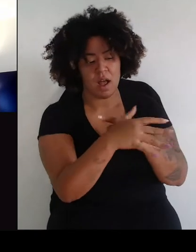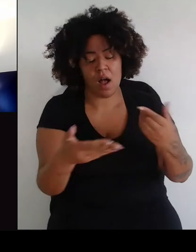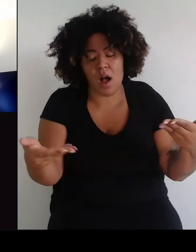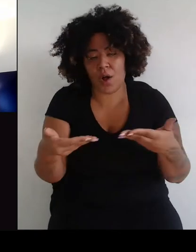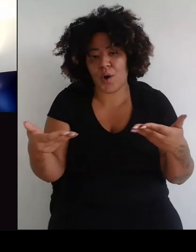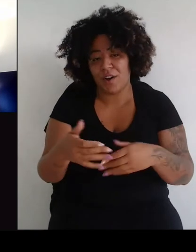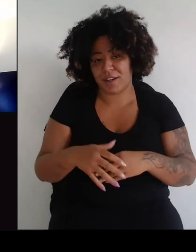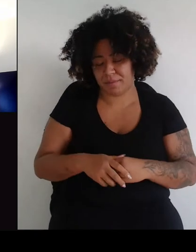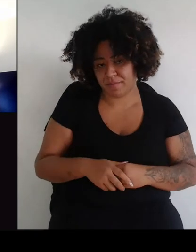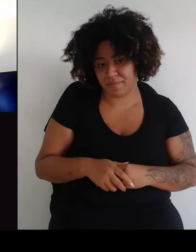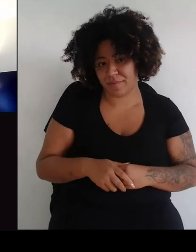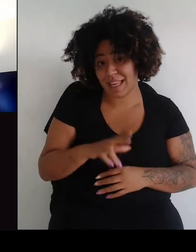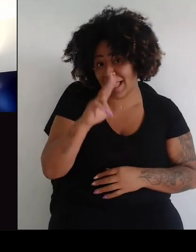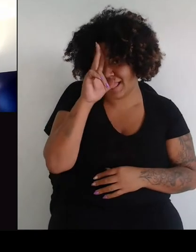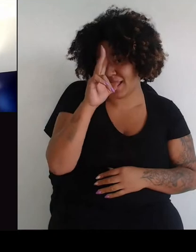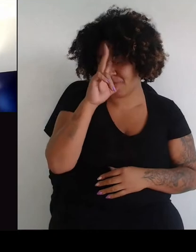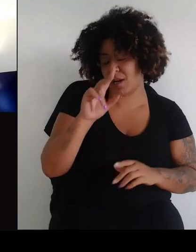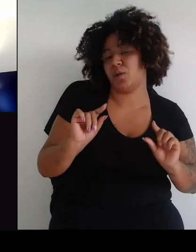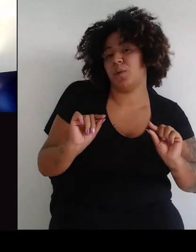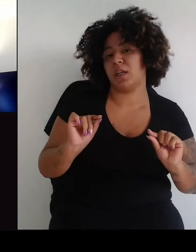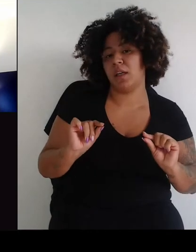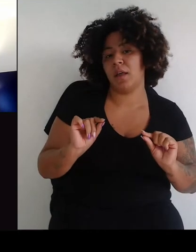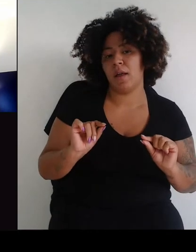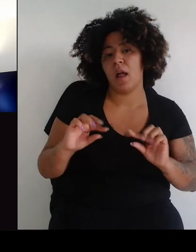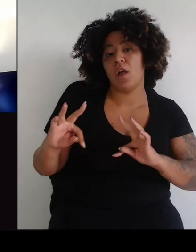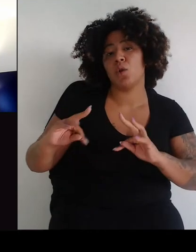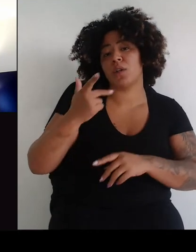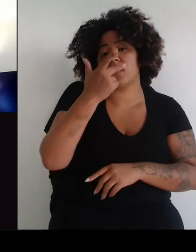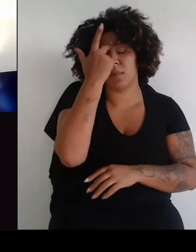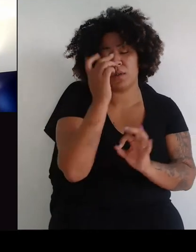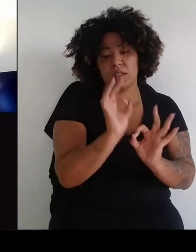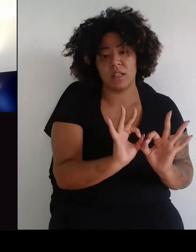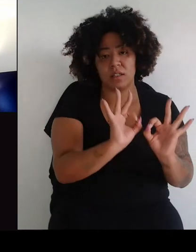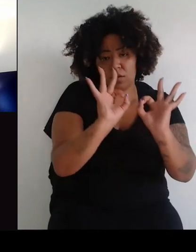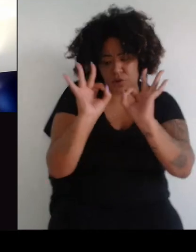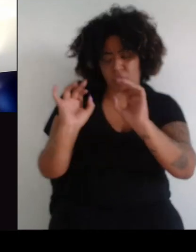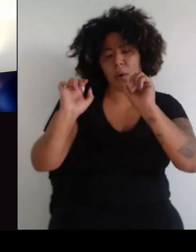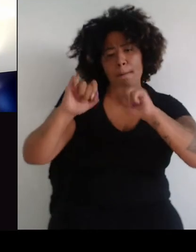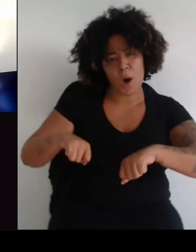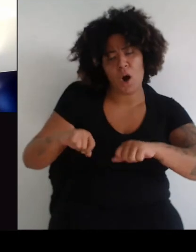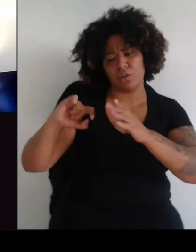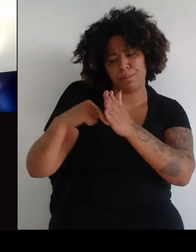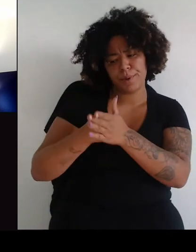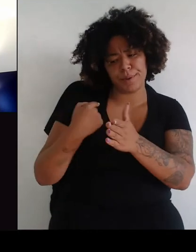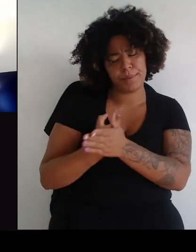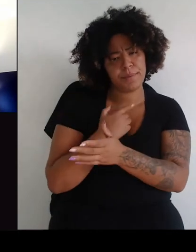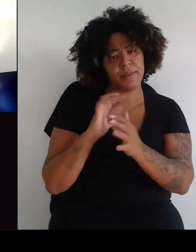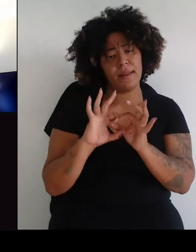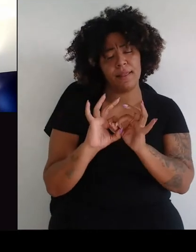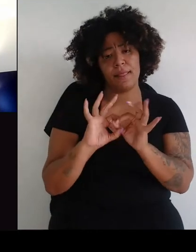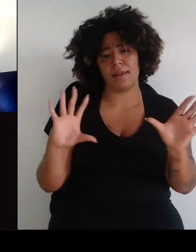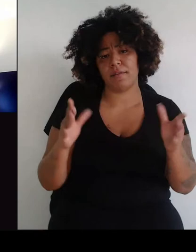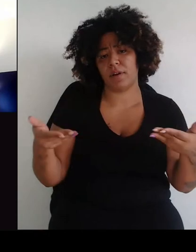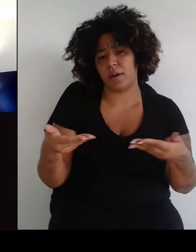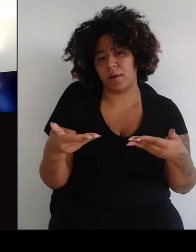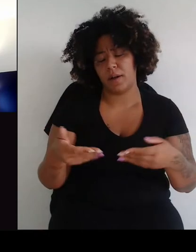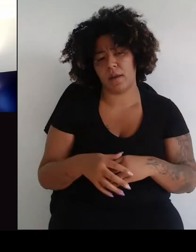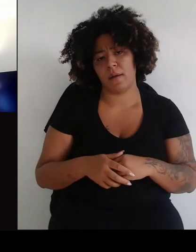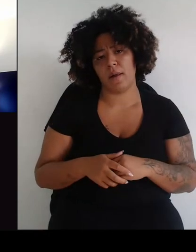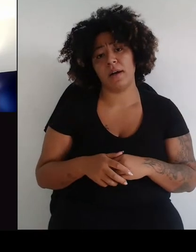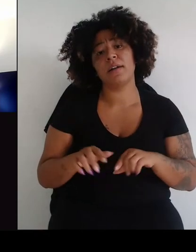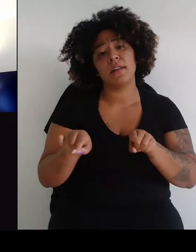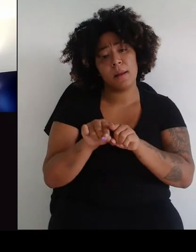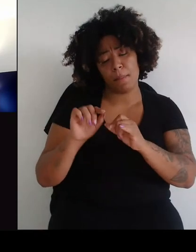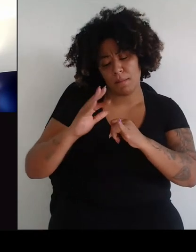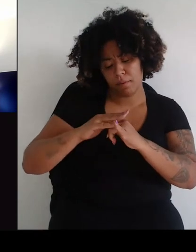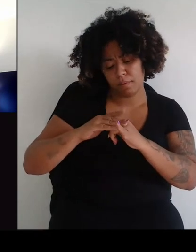lembrando a todo mundo que estiver assistindo pode mandar as perguntas pelo chat no YouTube no museu